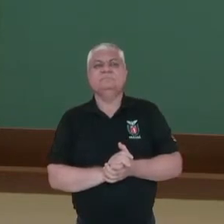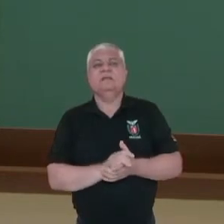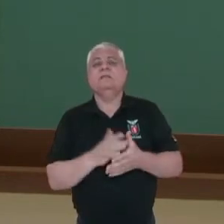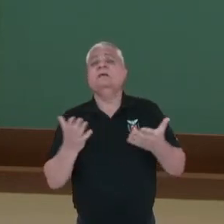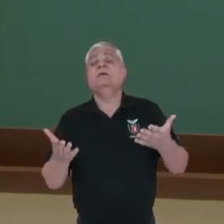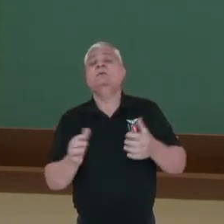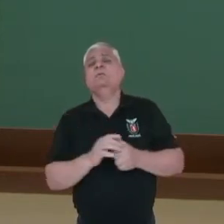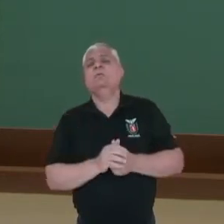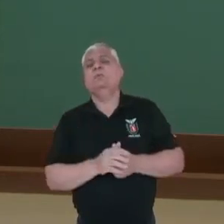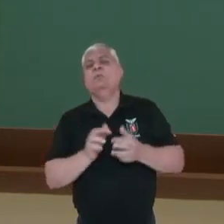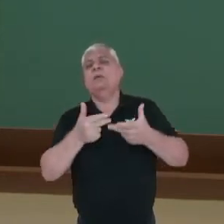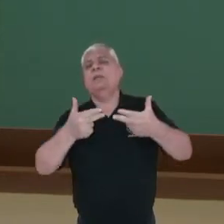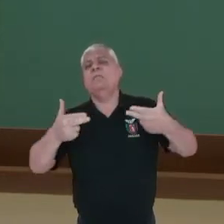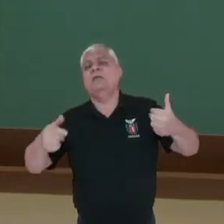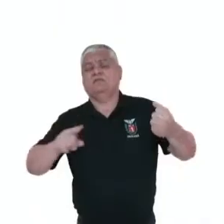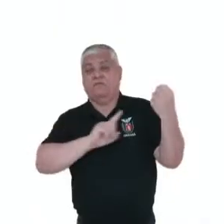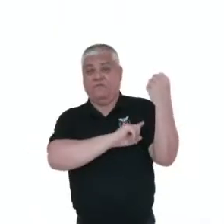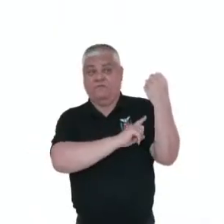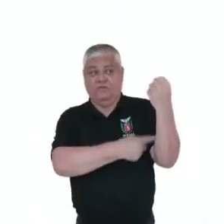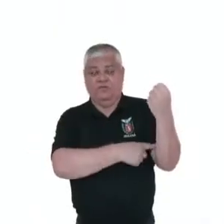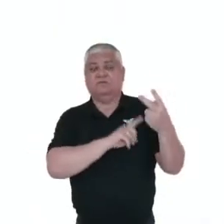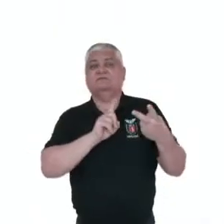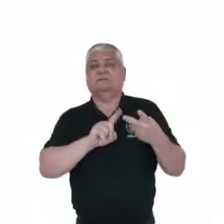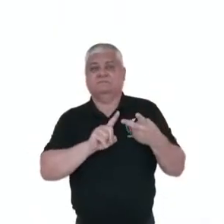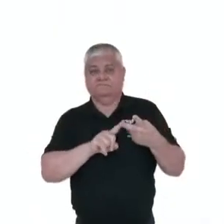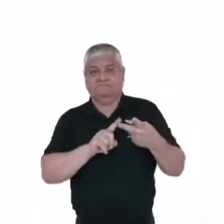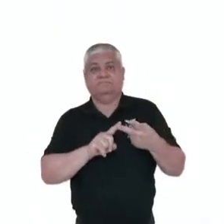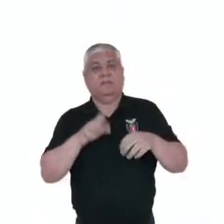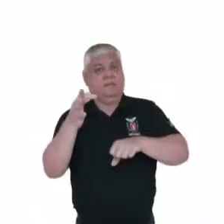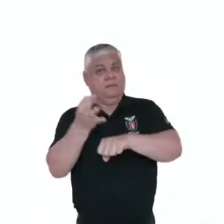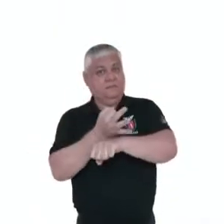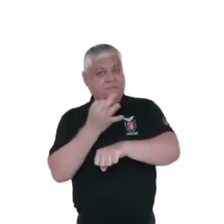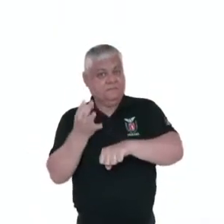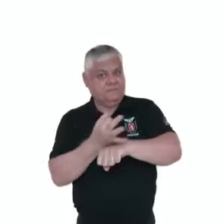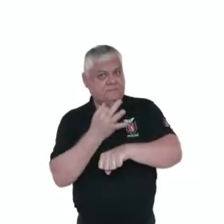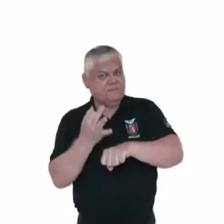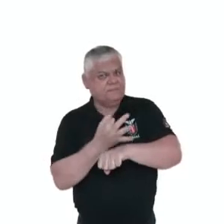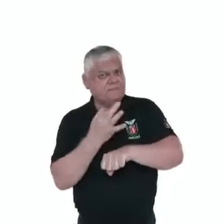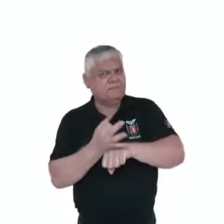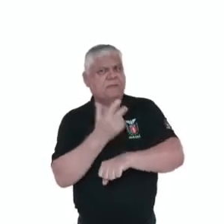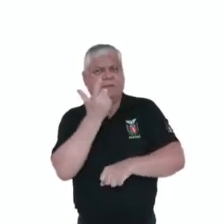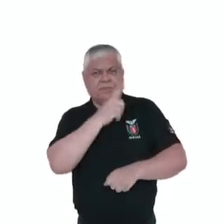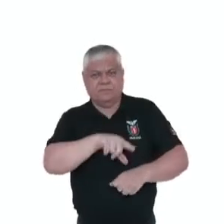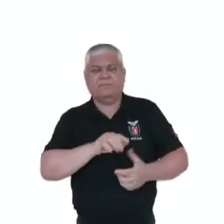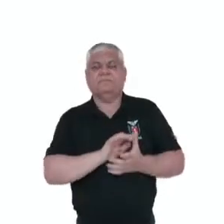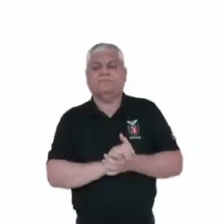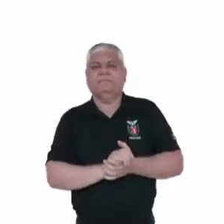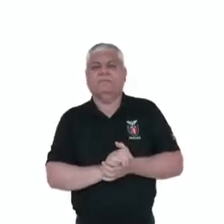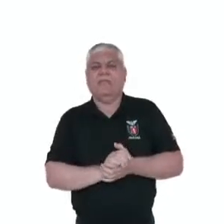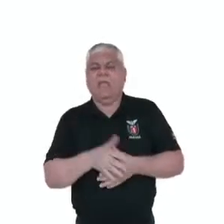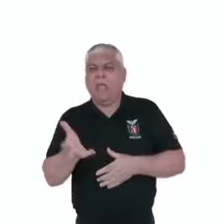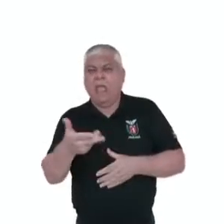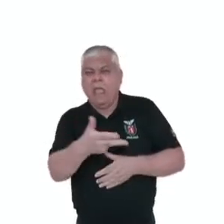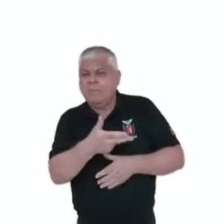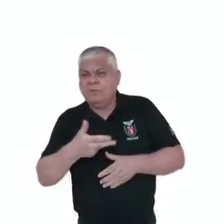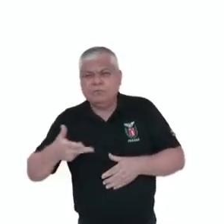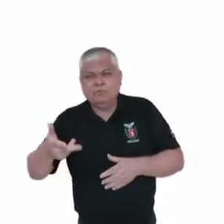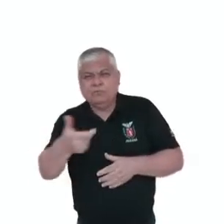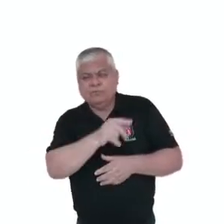capacidade física força vencer a existência através da contração agilidade